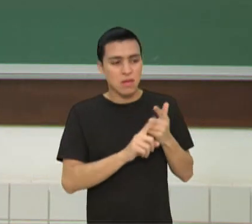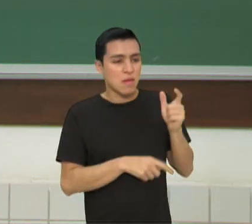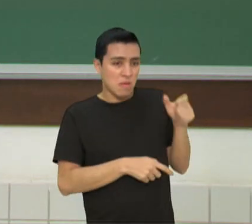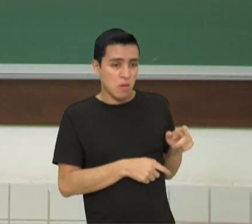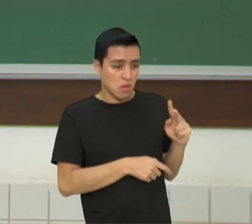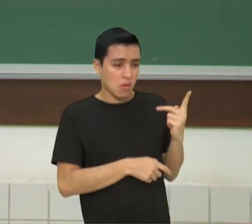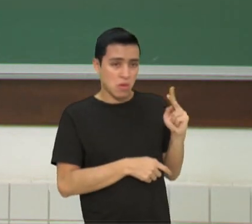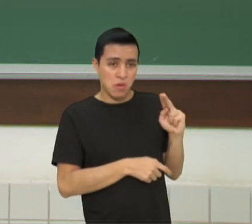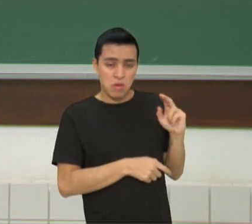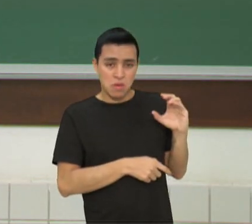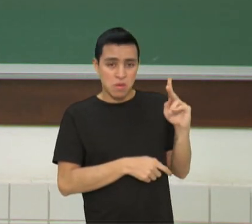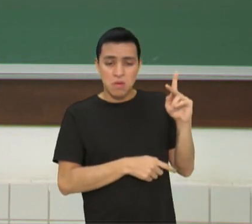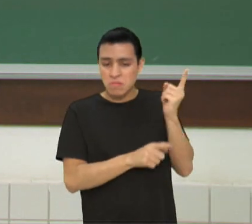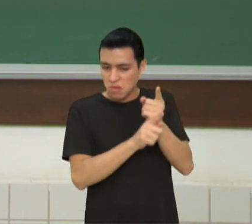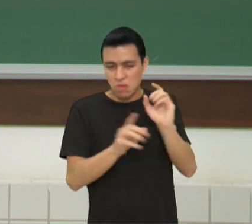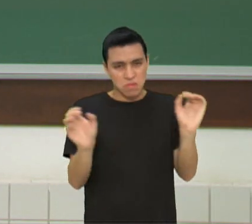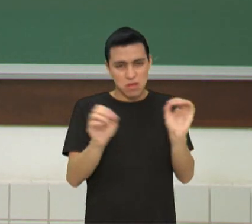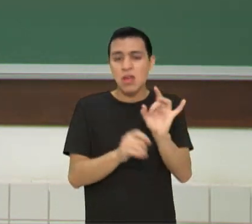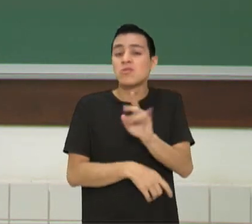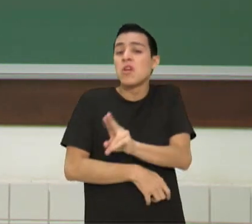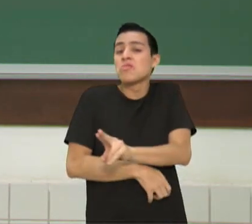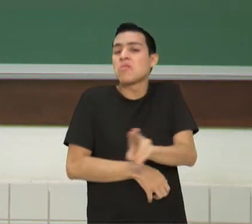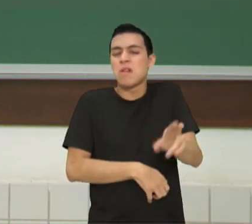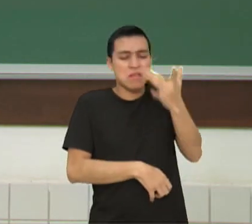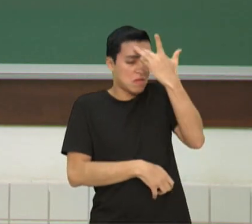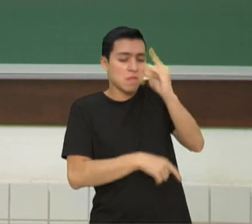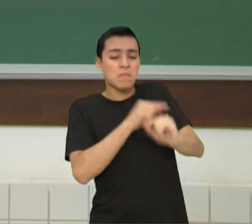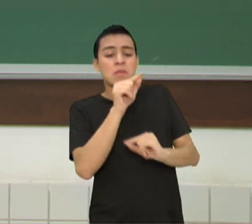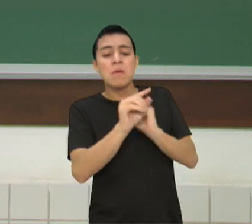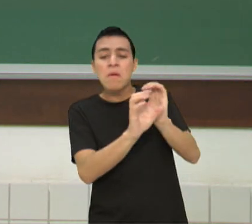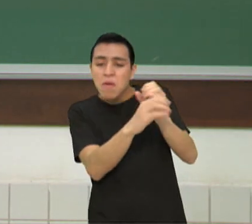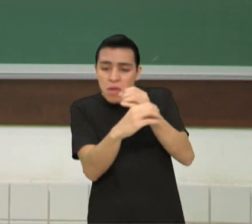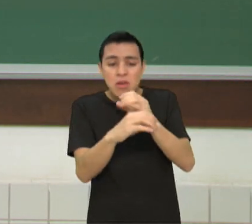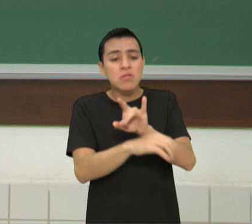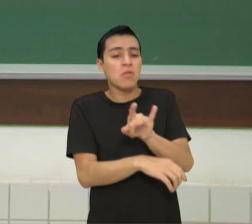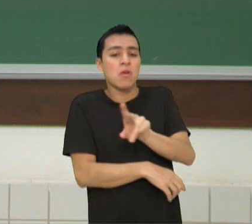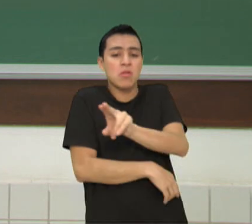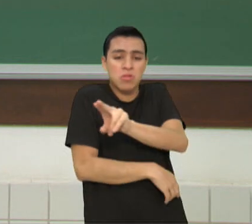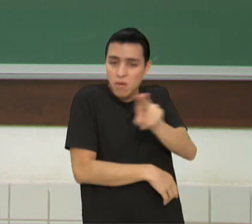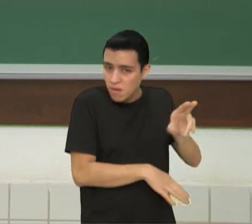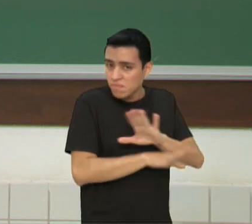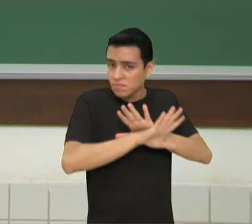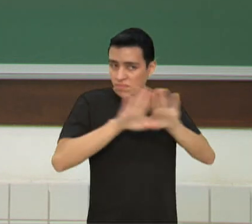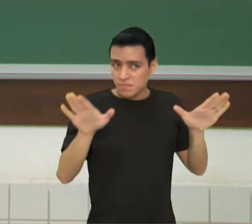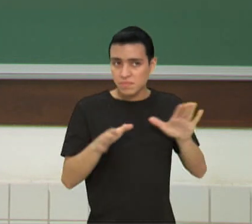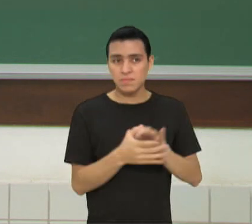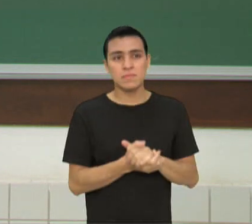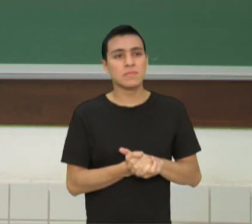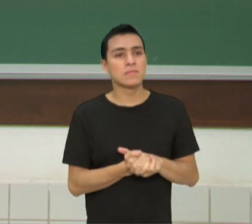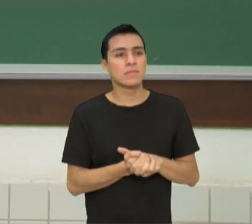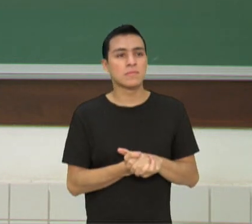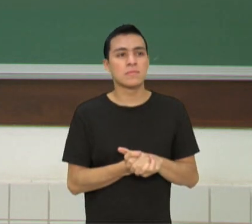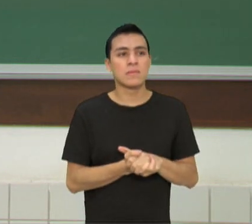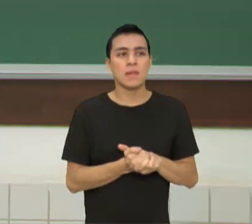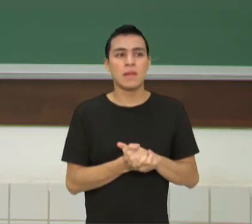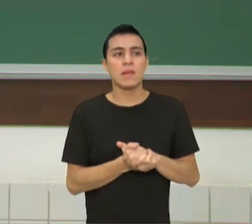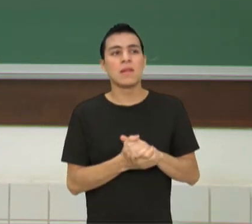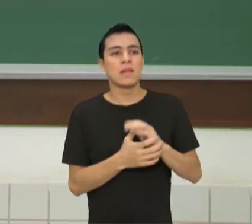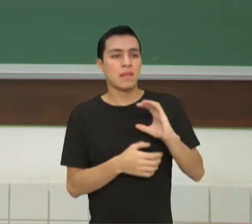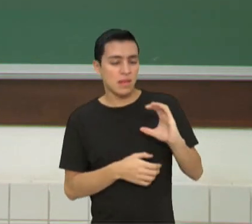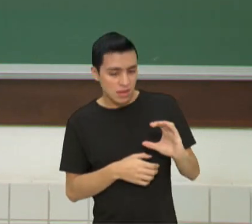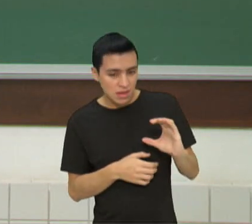não identificou aquilo ali, ele só deu nome, ele nem sabia o que ele estava olhando. Não é? Olá, correta? A teoria